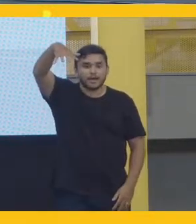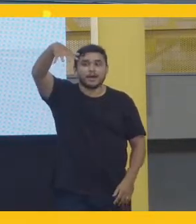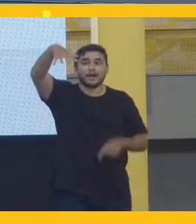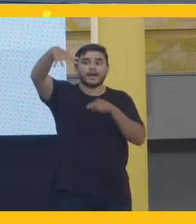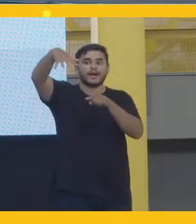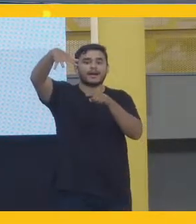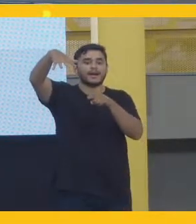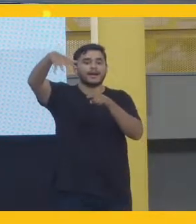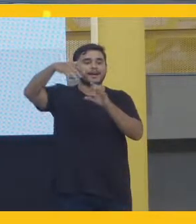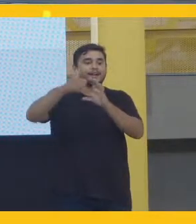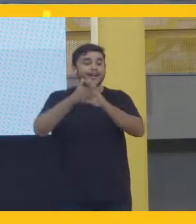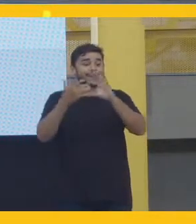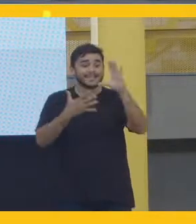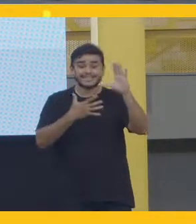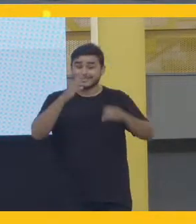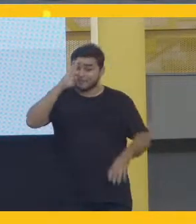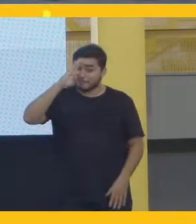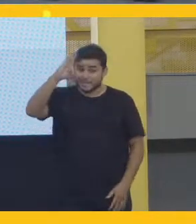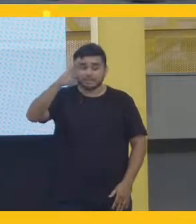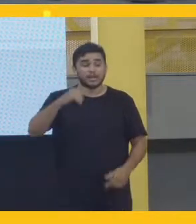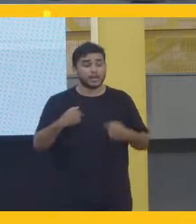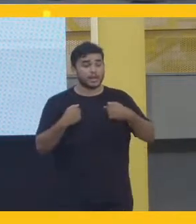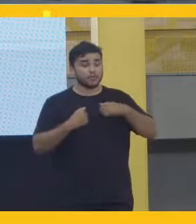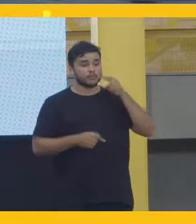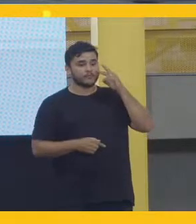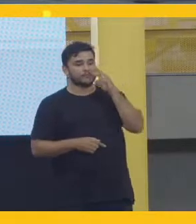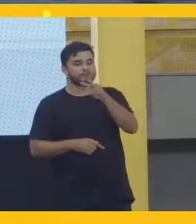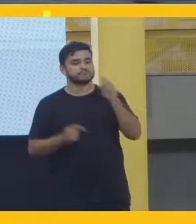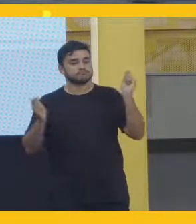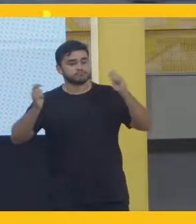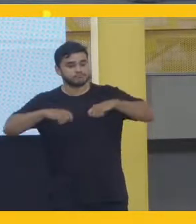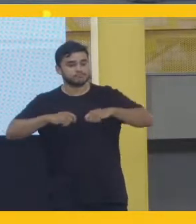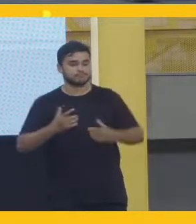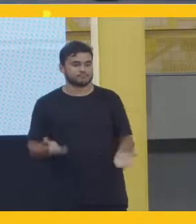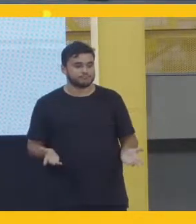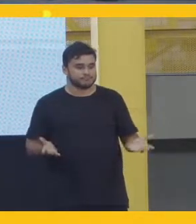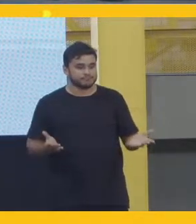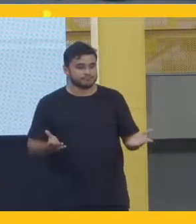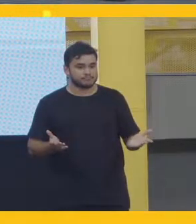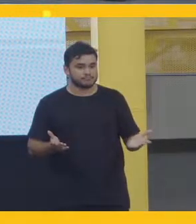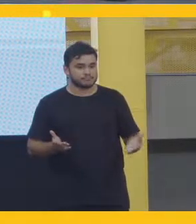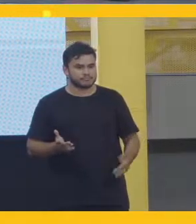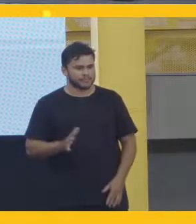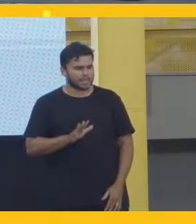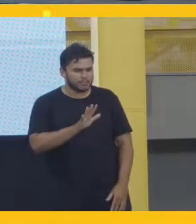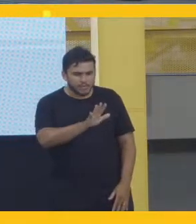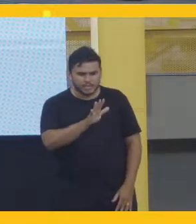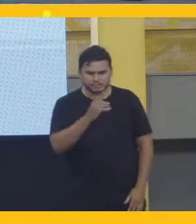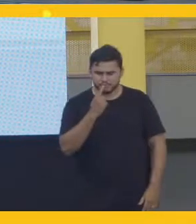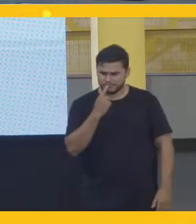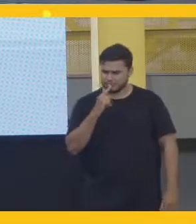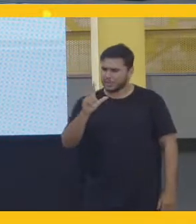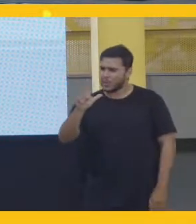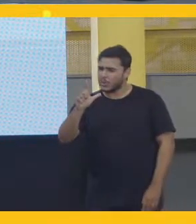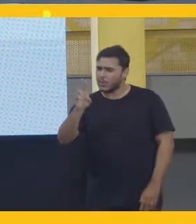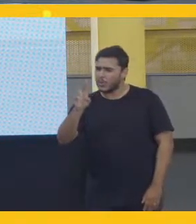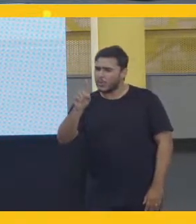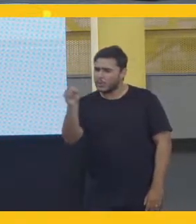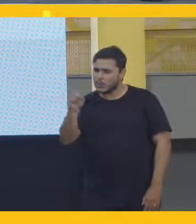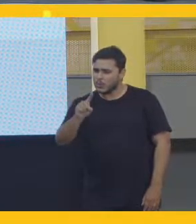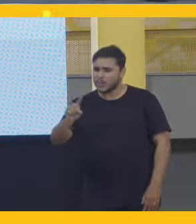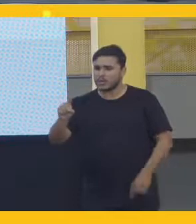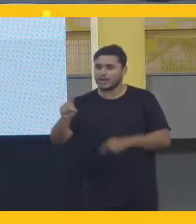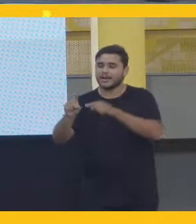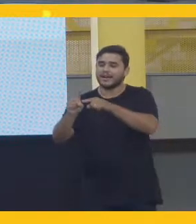visão. Mas quando alguém chega e fala, olha, a luz é uma onda. O que que é uma